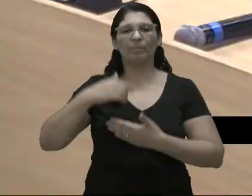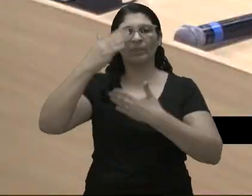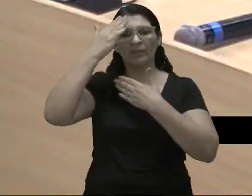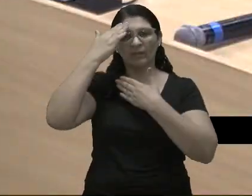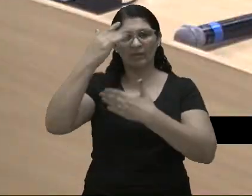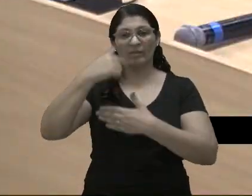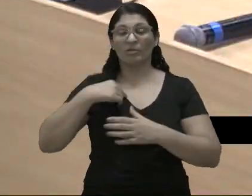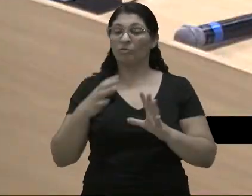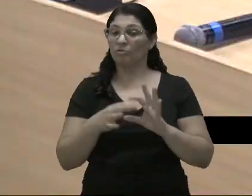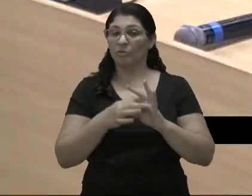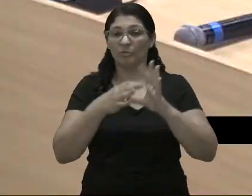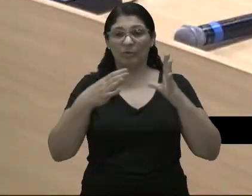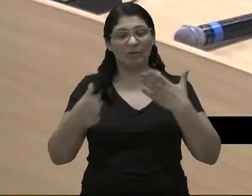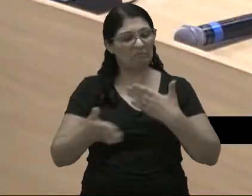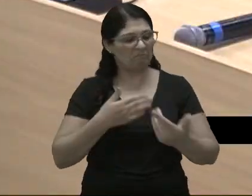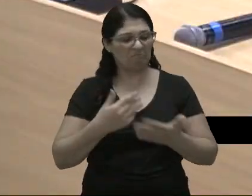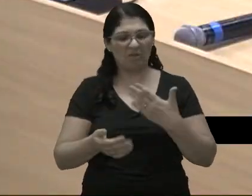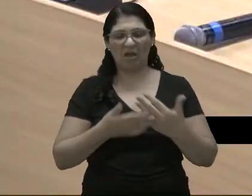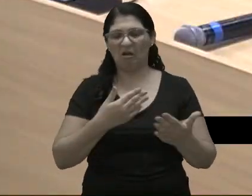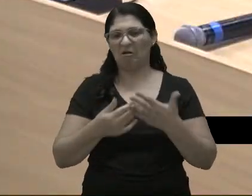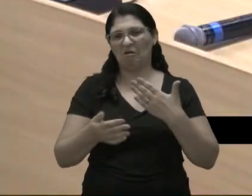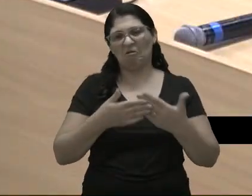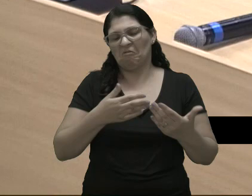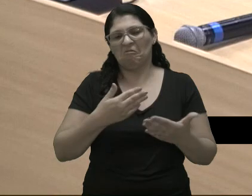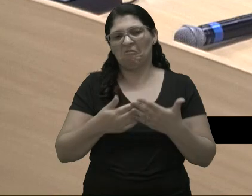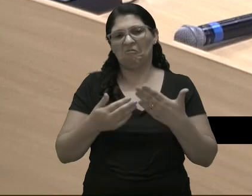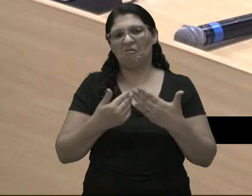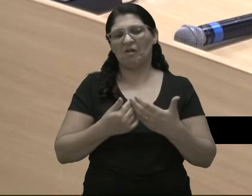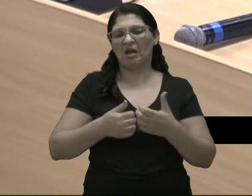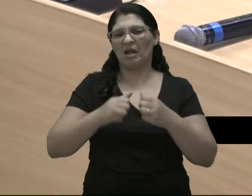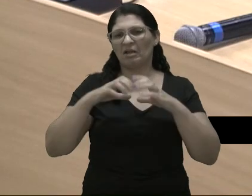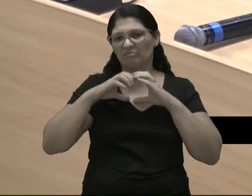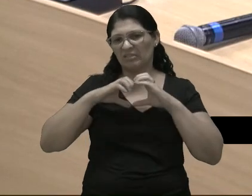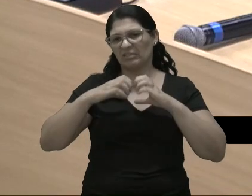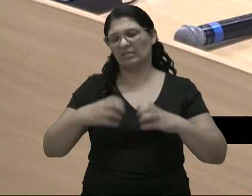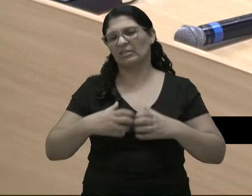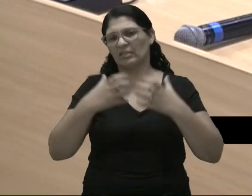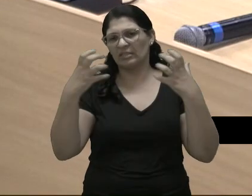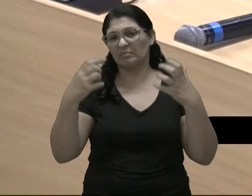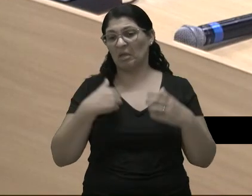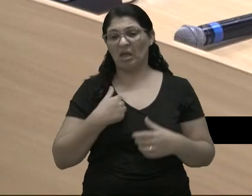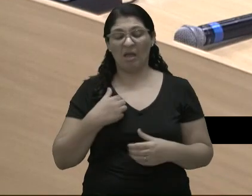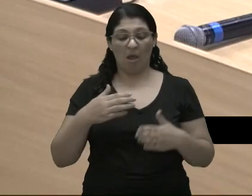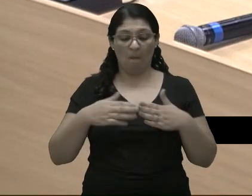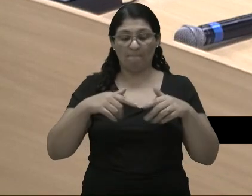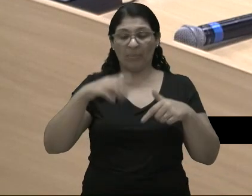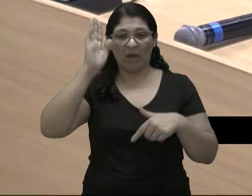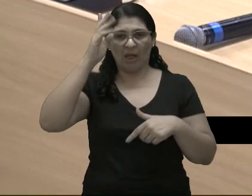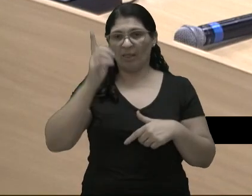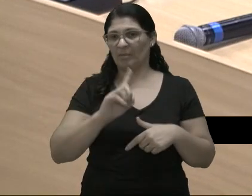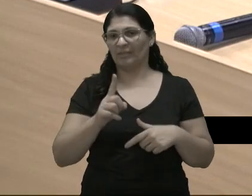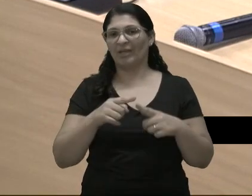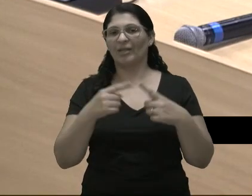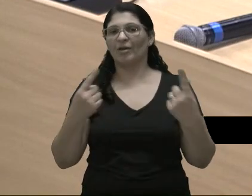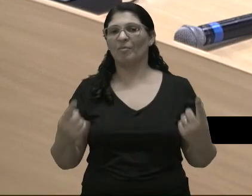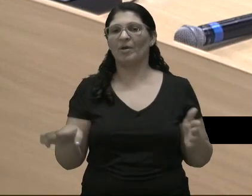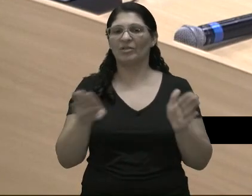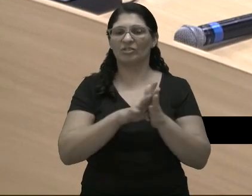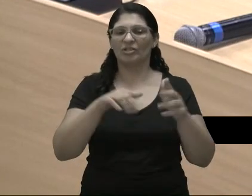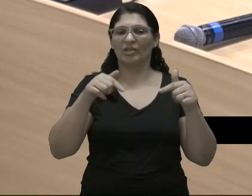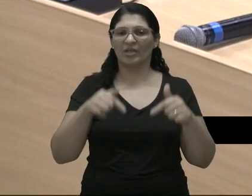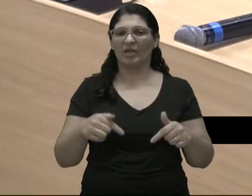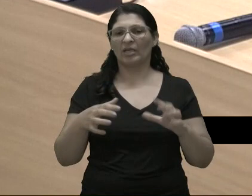estou disponível para qualquer esclarecimento. Vocês de Taubaté, eu não sou de Taubaté, mas desde o primeiro dia que eu cheguei aqui eu me